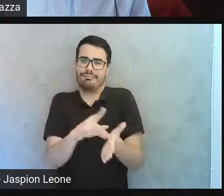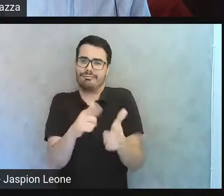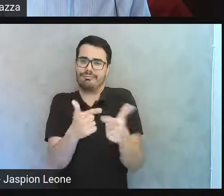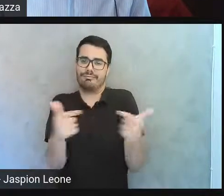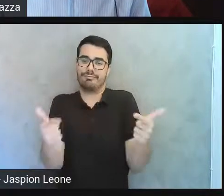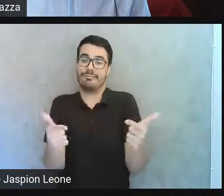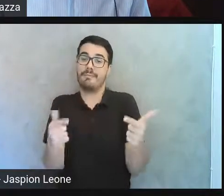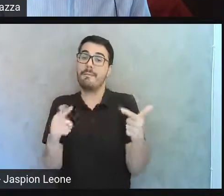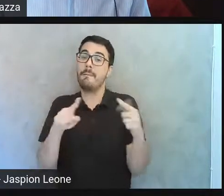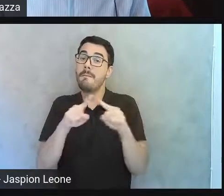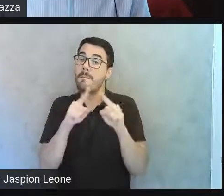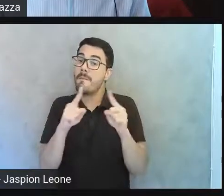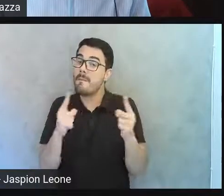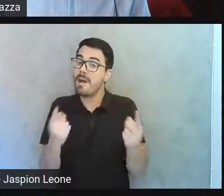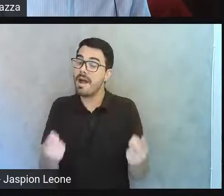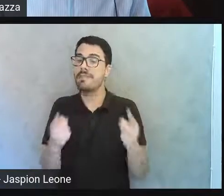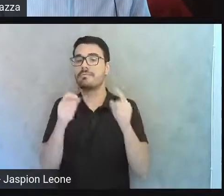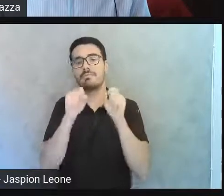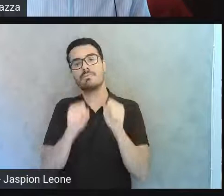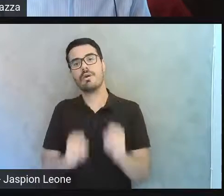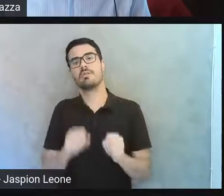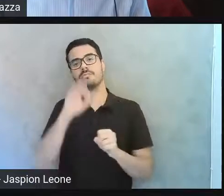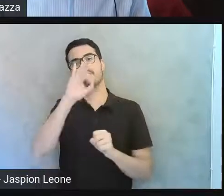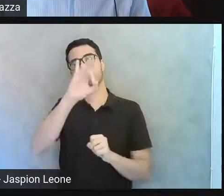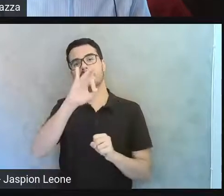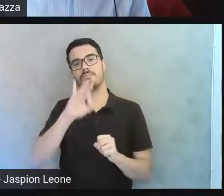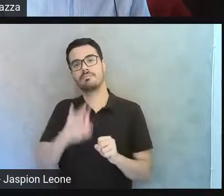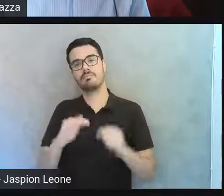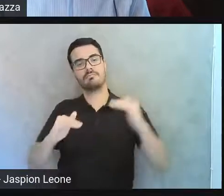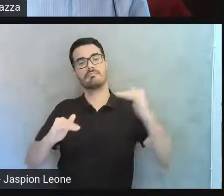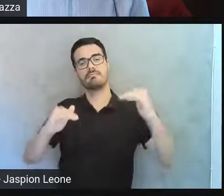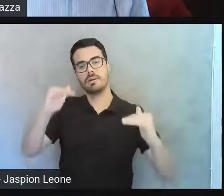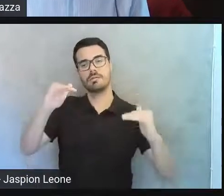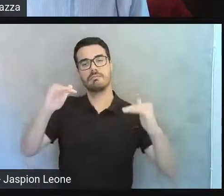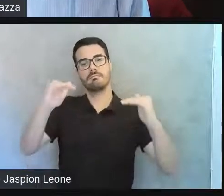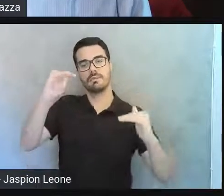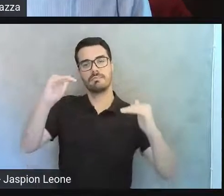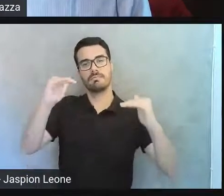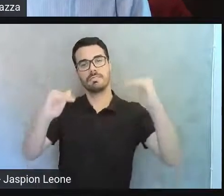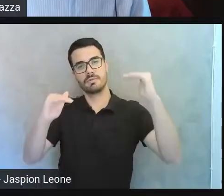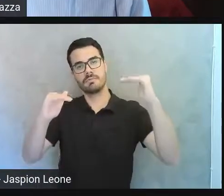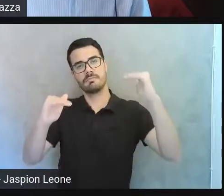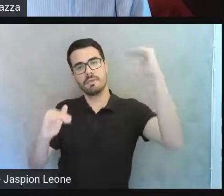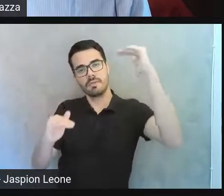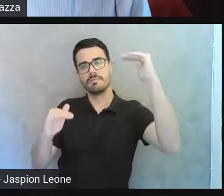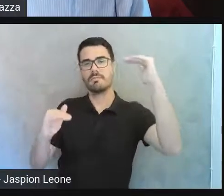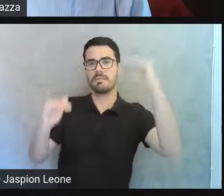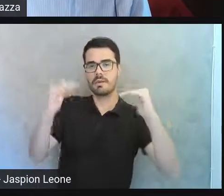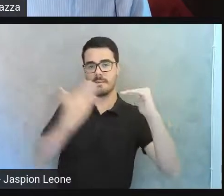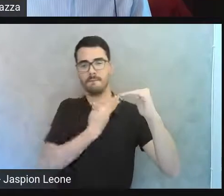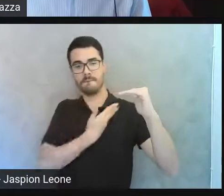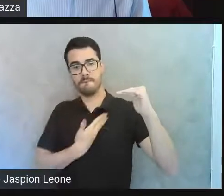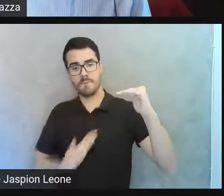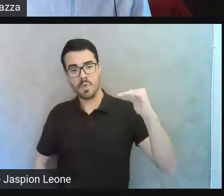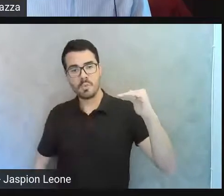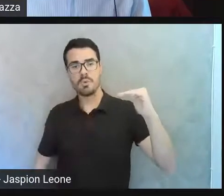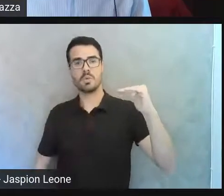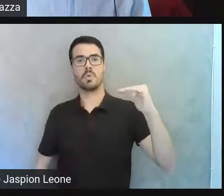ser proporcional. A questão aí, para funcionar, portanto, é calibrar direito essa proporção, né? Para poder